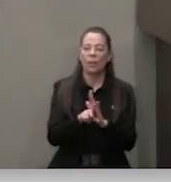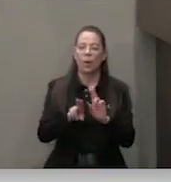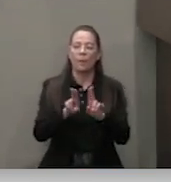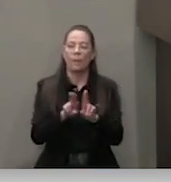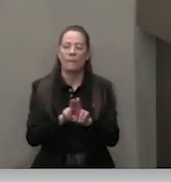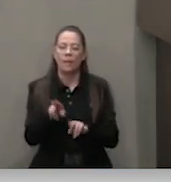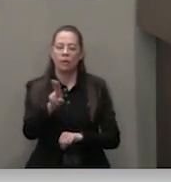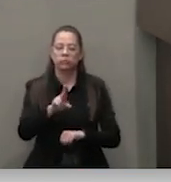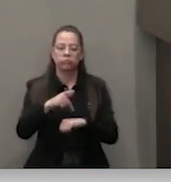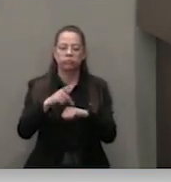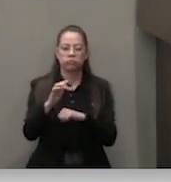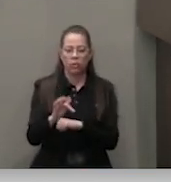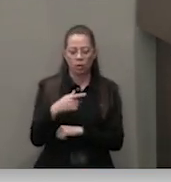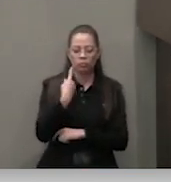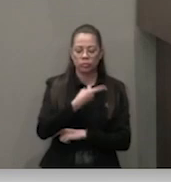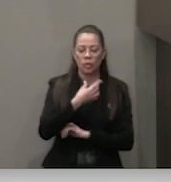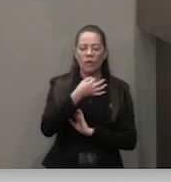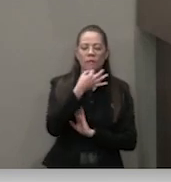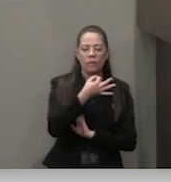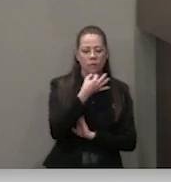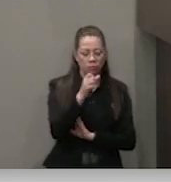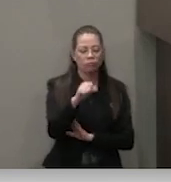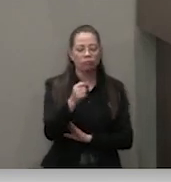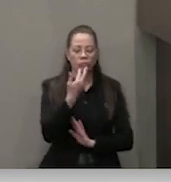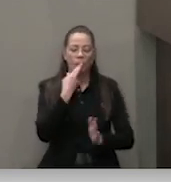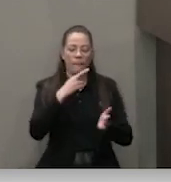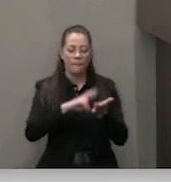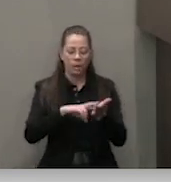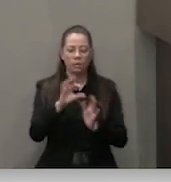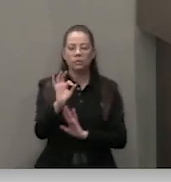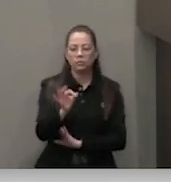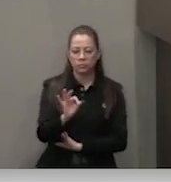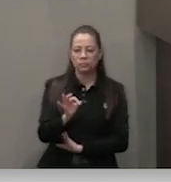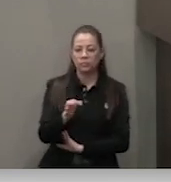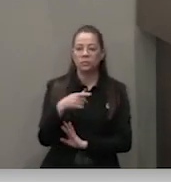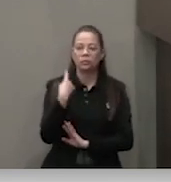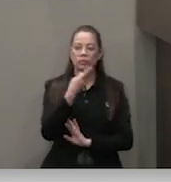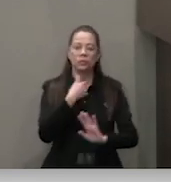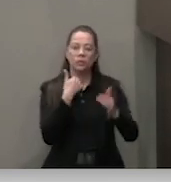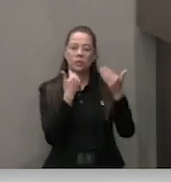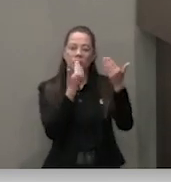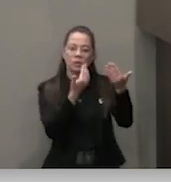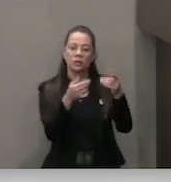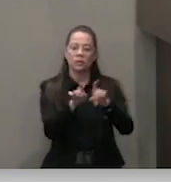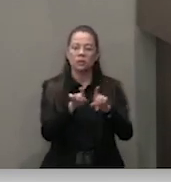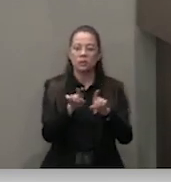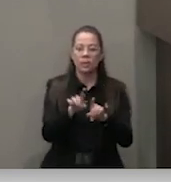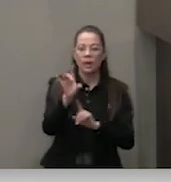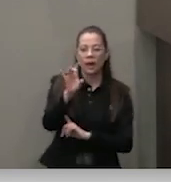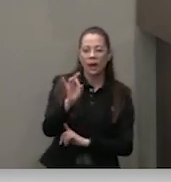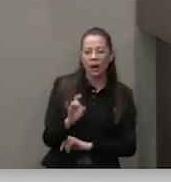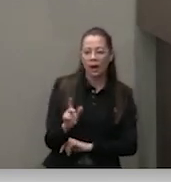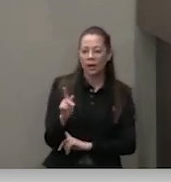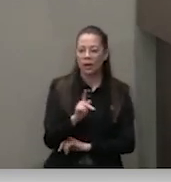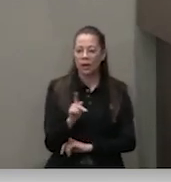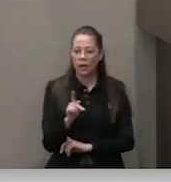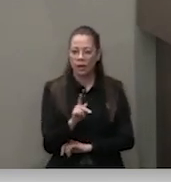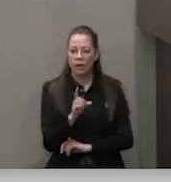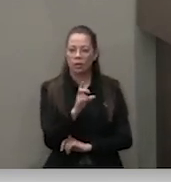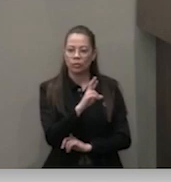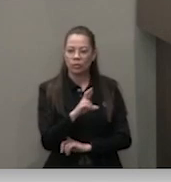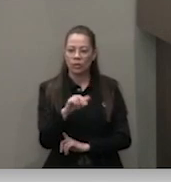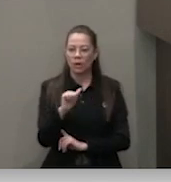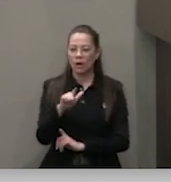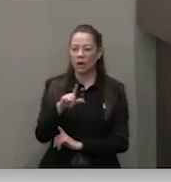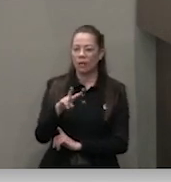sim citar e deixar isso registrado D Alberi e agradecer a cada professor o Dr Álvaro de la